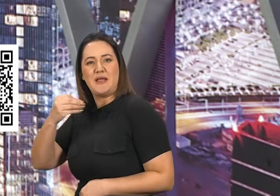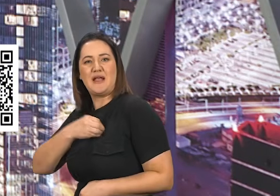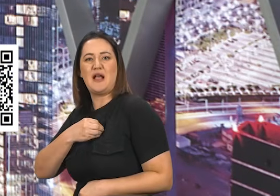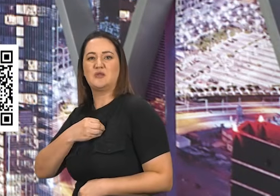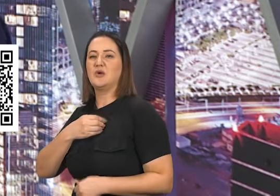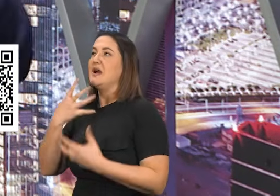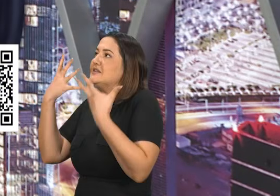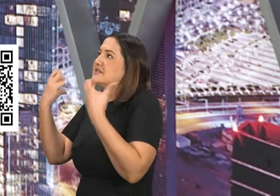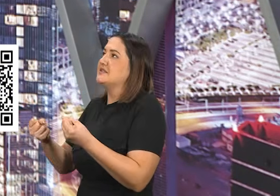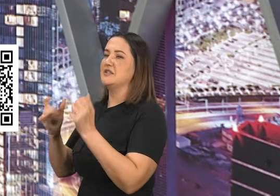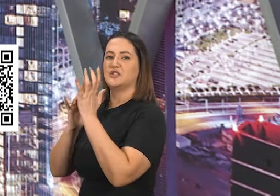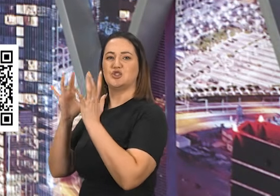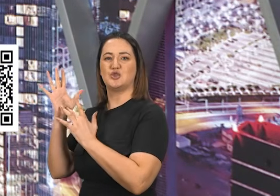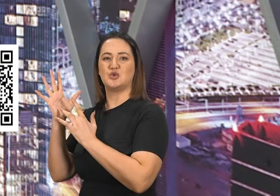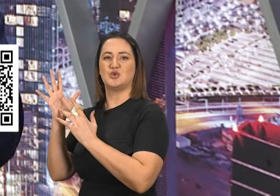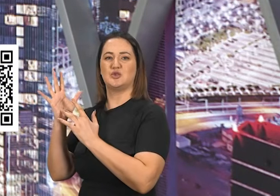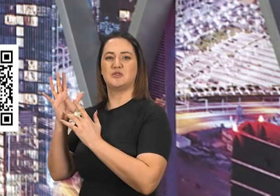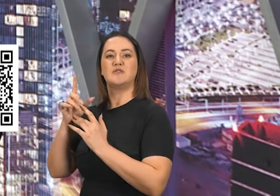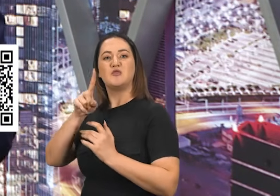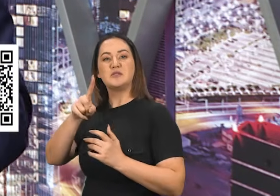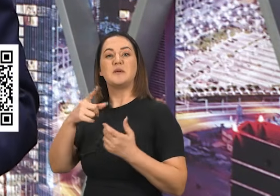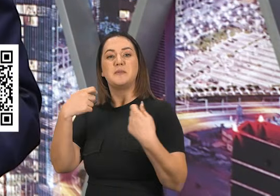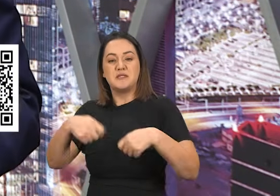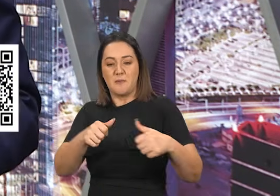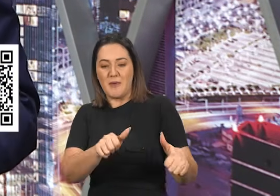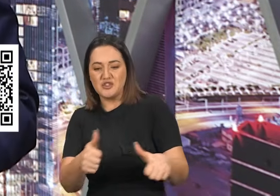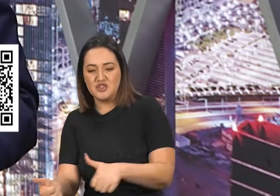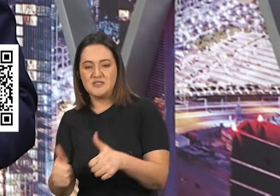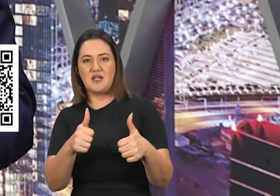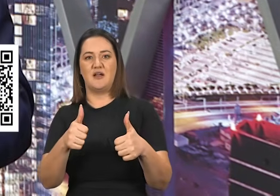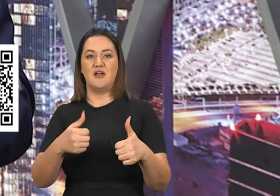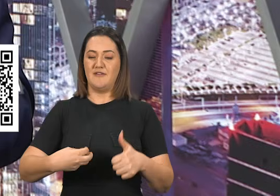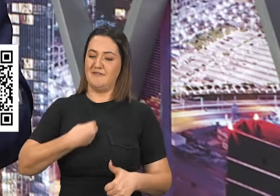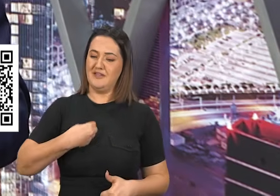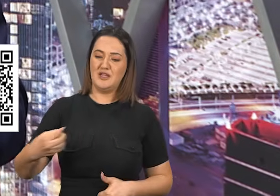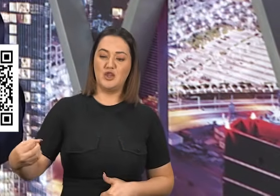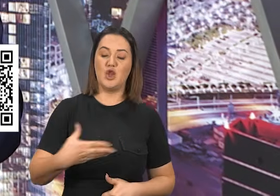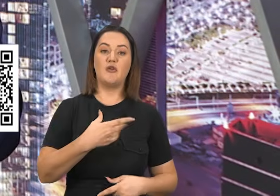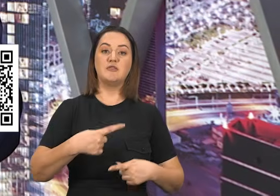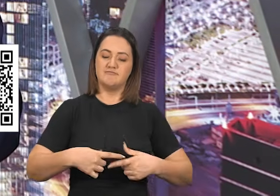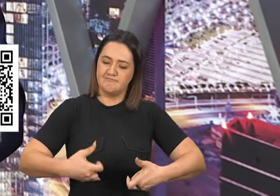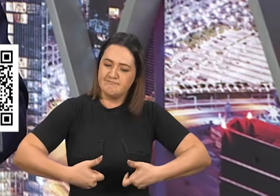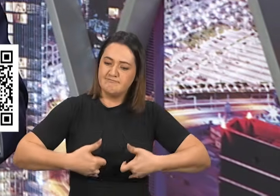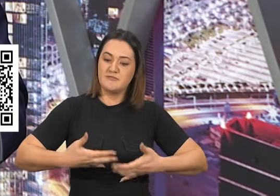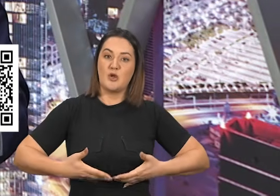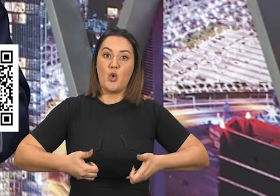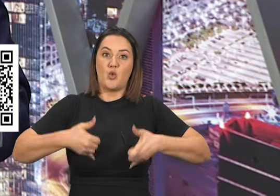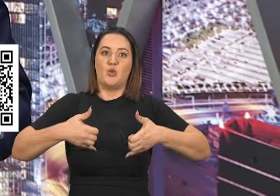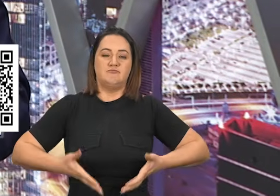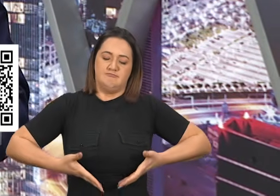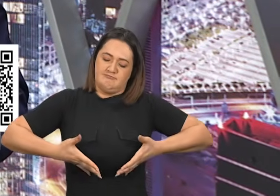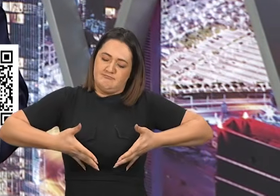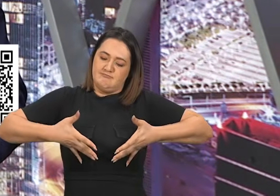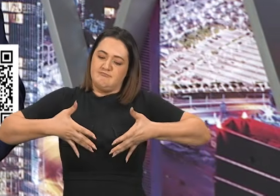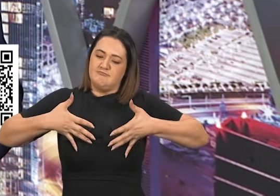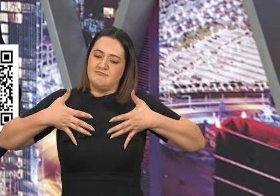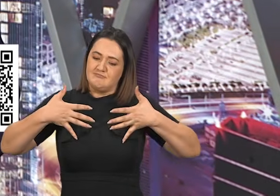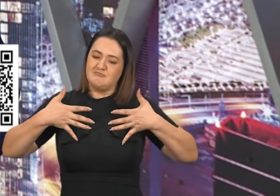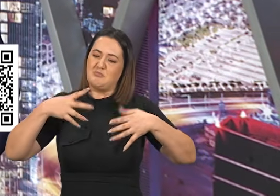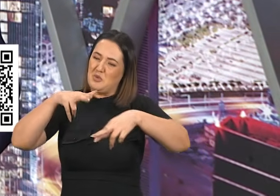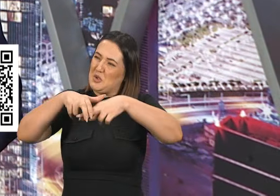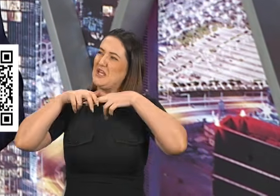se batiza, comece uma vida nova, erguei a sua cabeça, porque a vossa redenção se